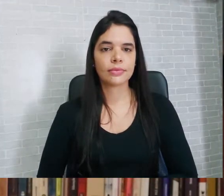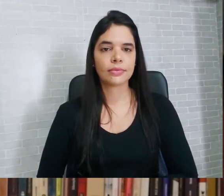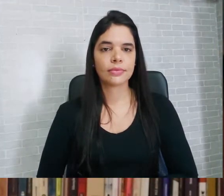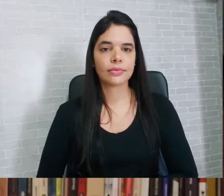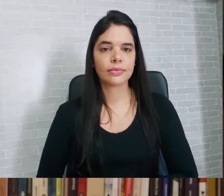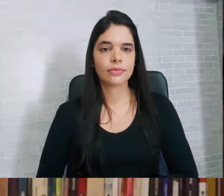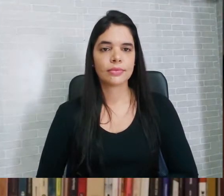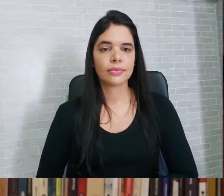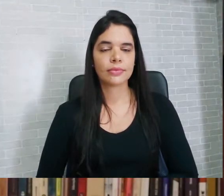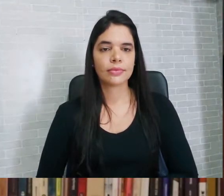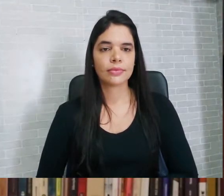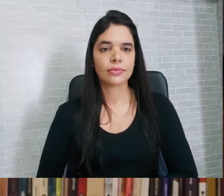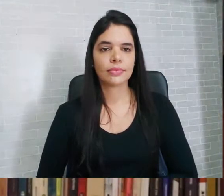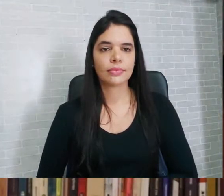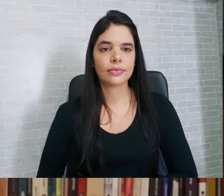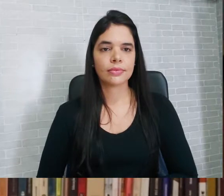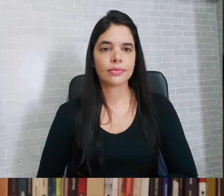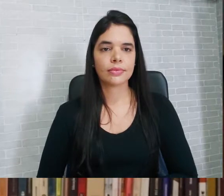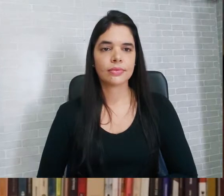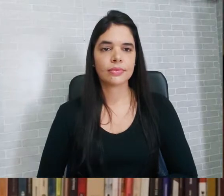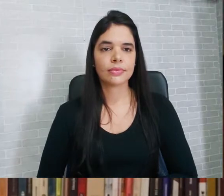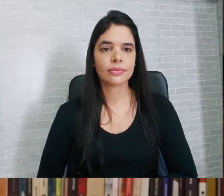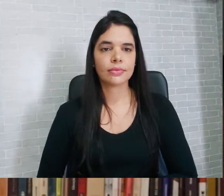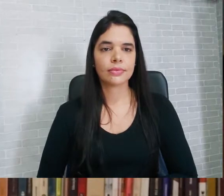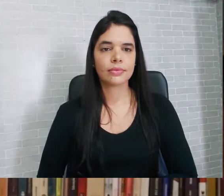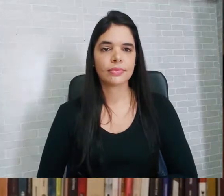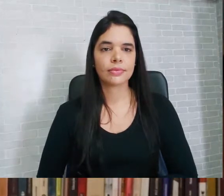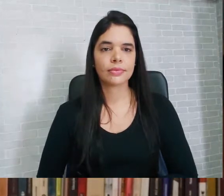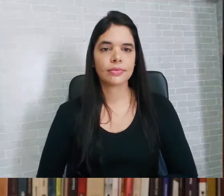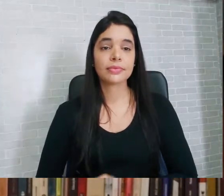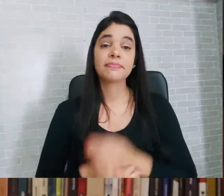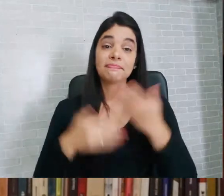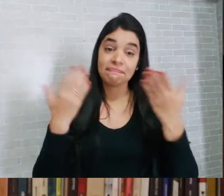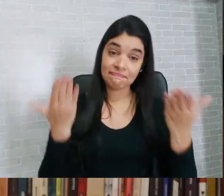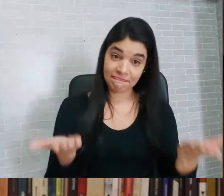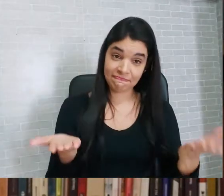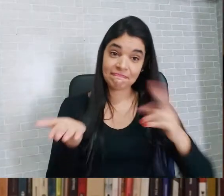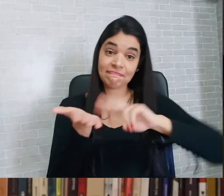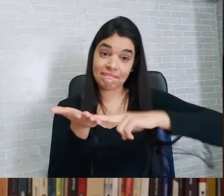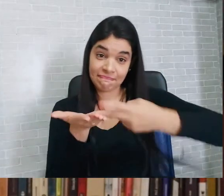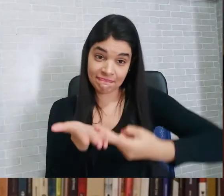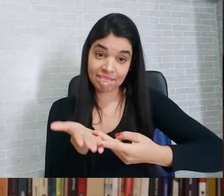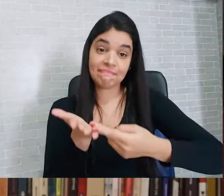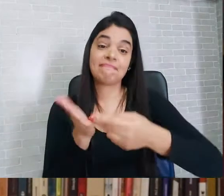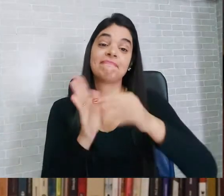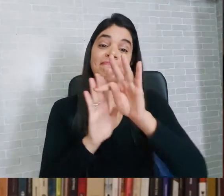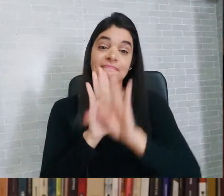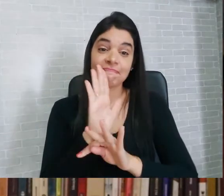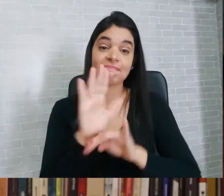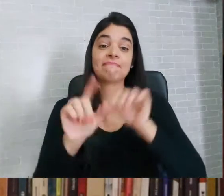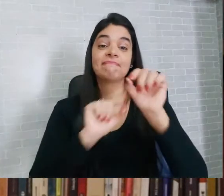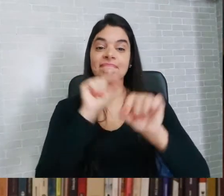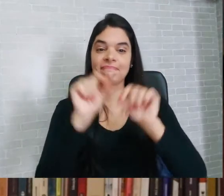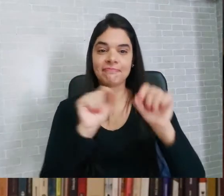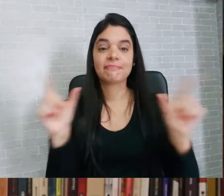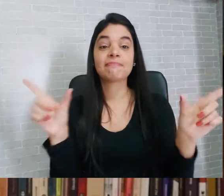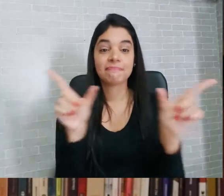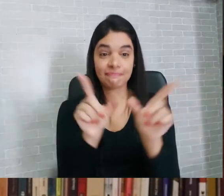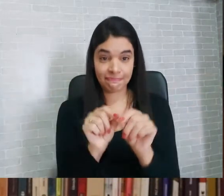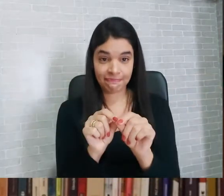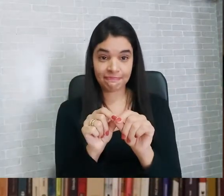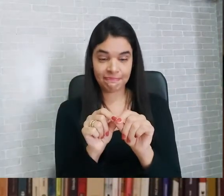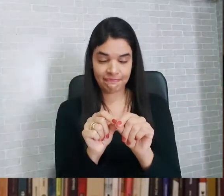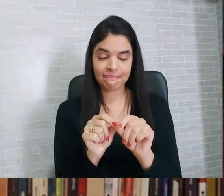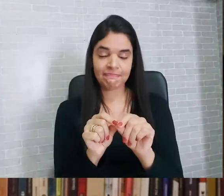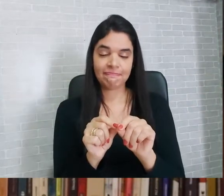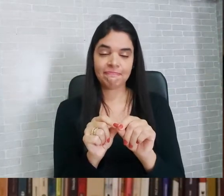la mer é Caraíbe. Numa tradução que eu fiz para esse curso, bem rapidinho, esse